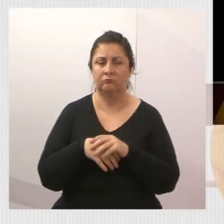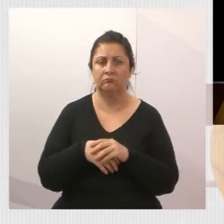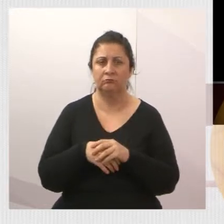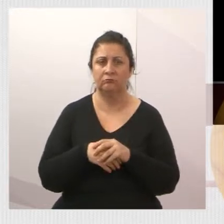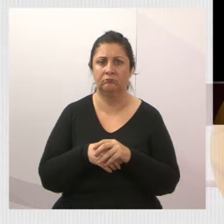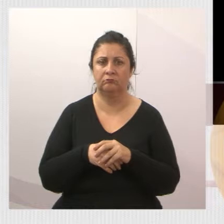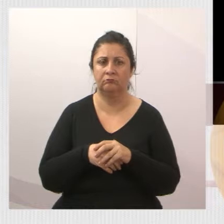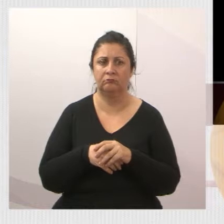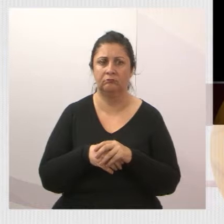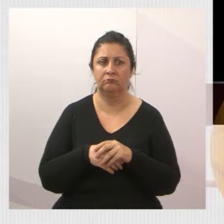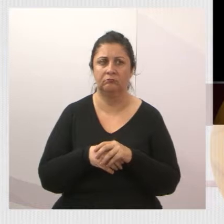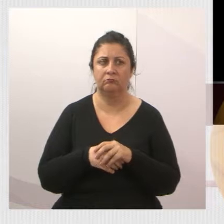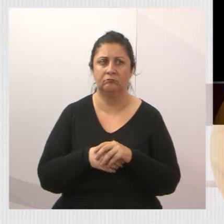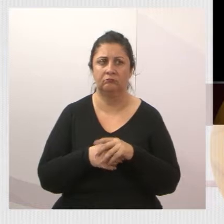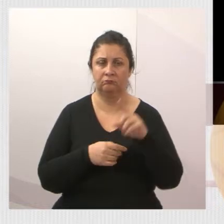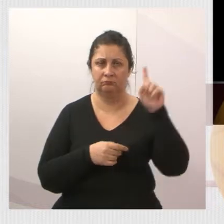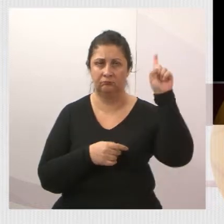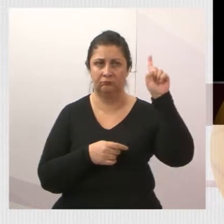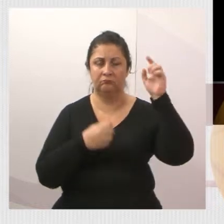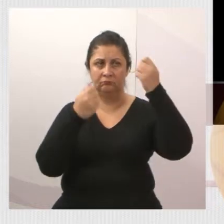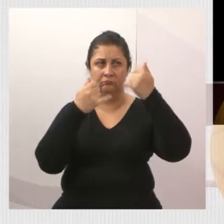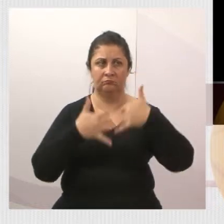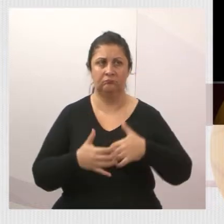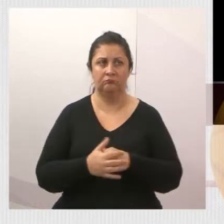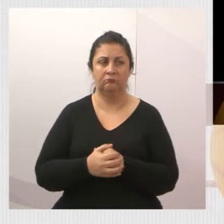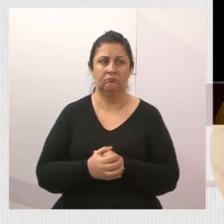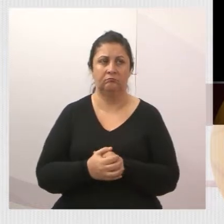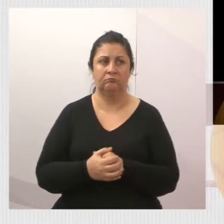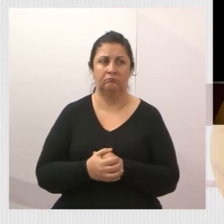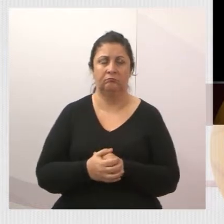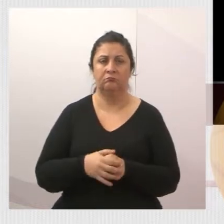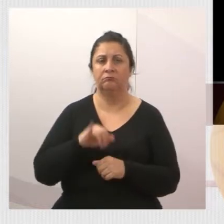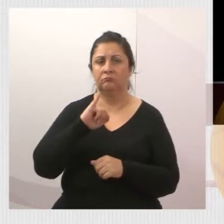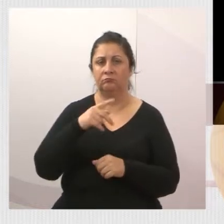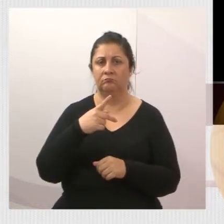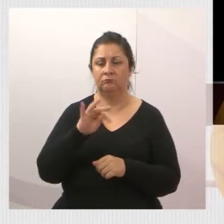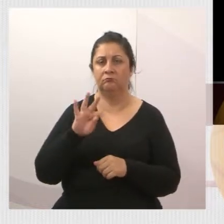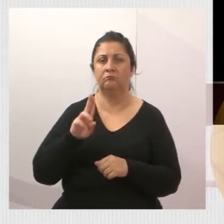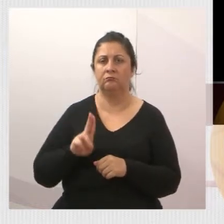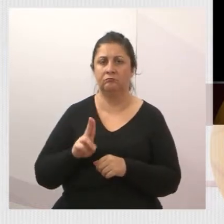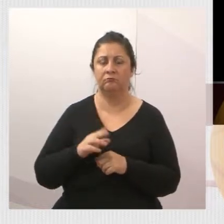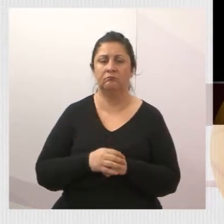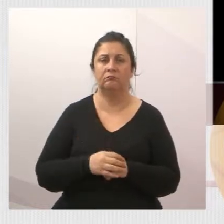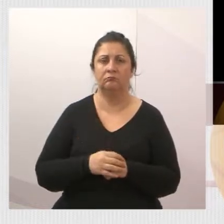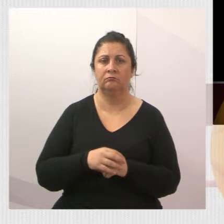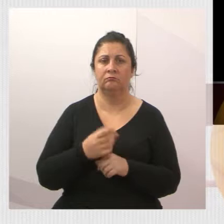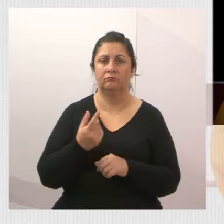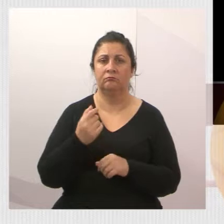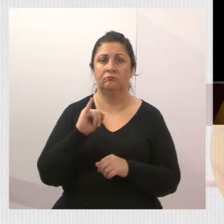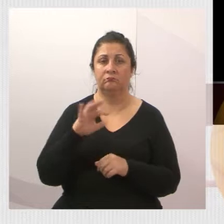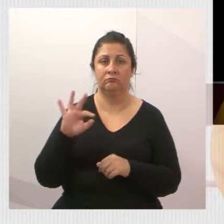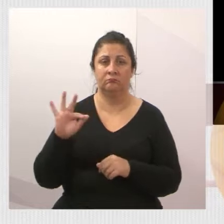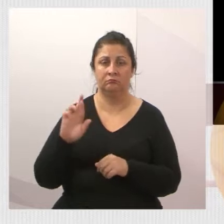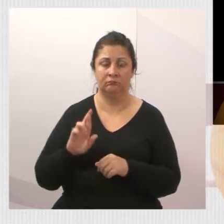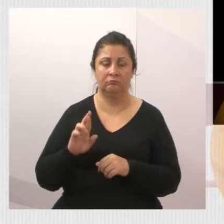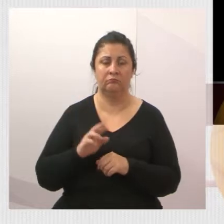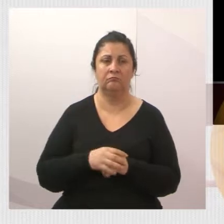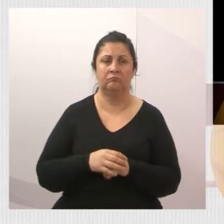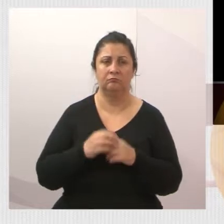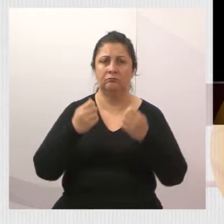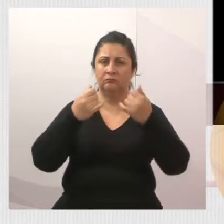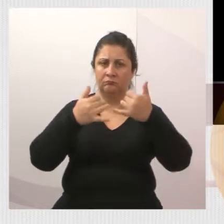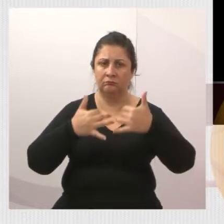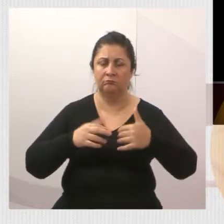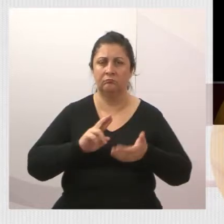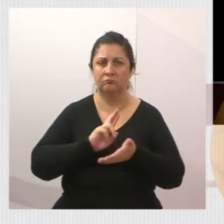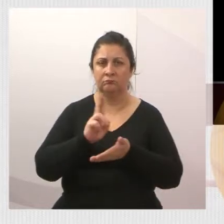para vocês. Então, a gente arrecada o recurso através do IPTU, do Imposto de Renda, do ITBI, do ISS,